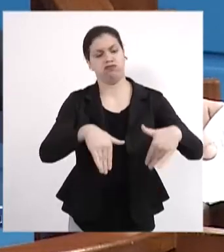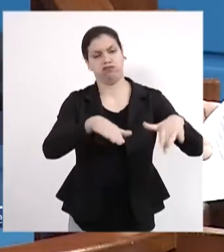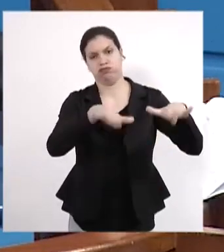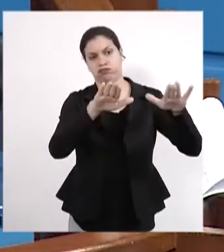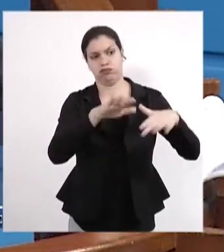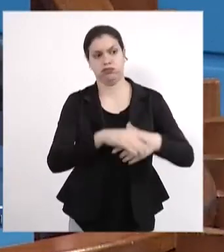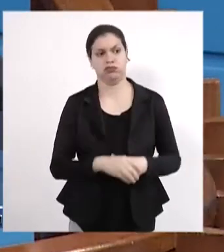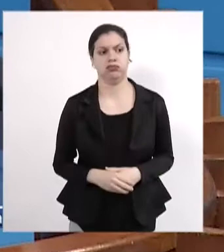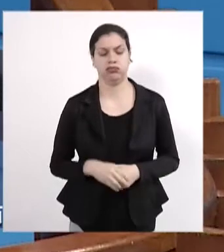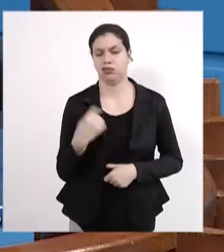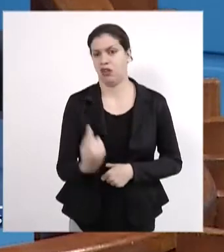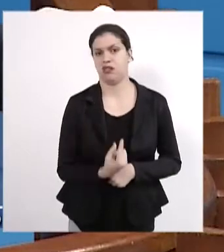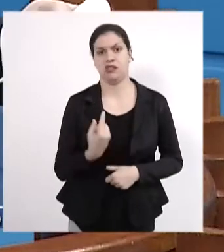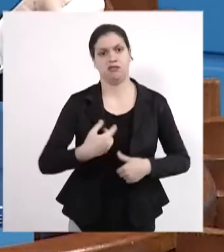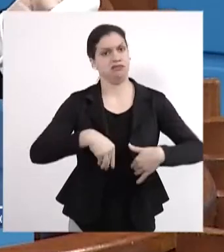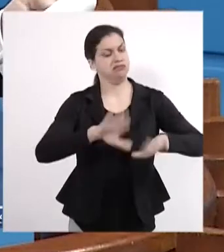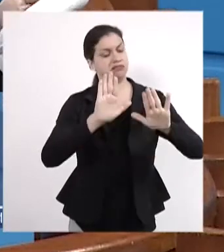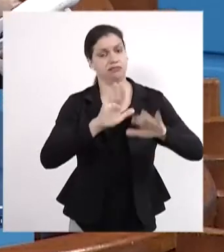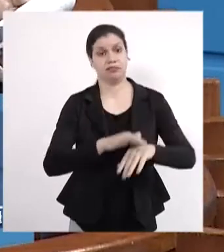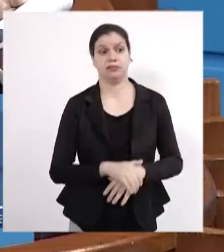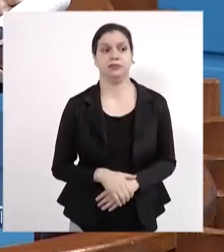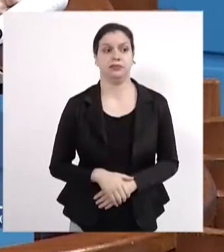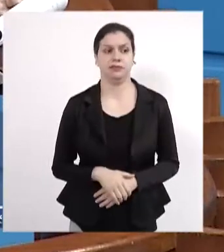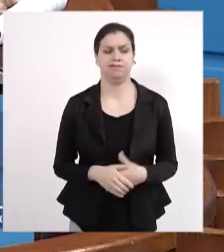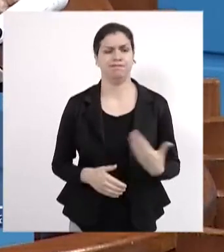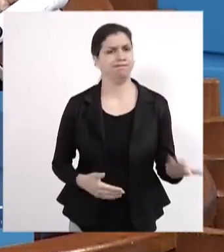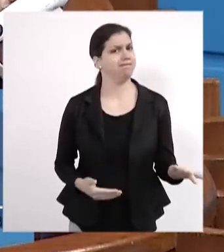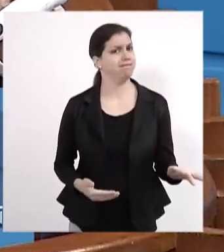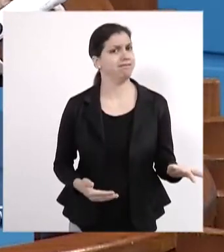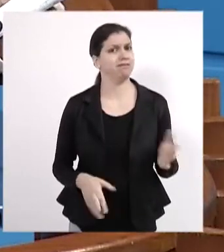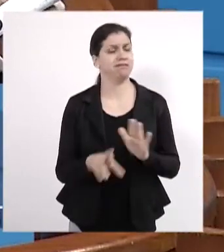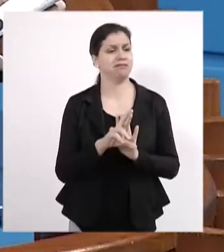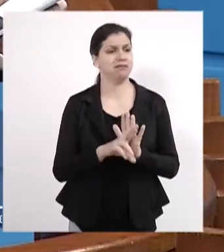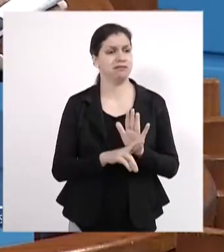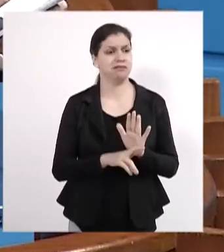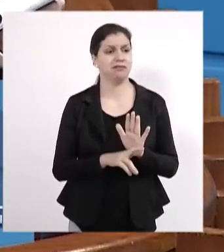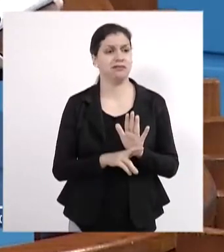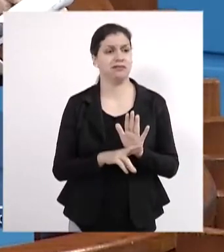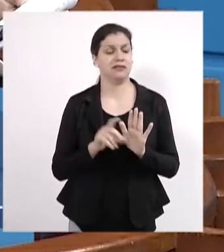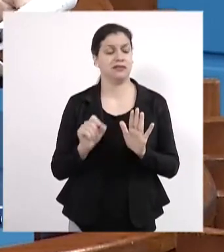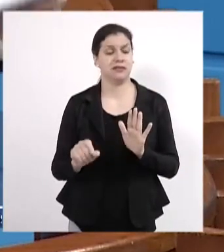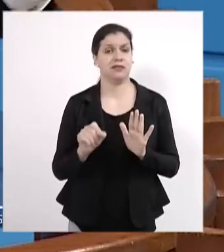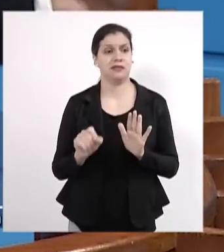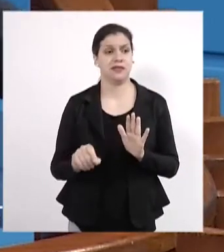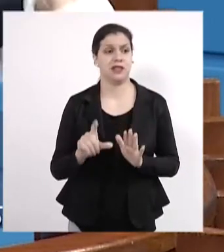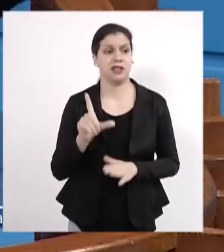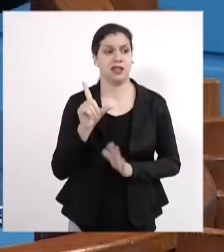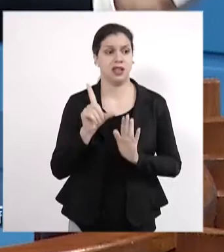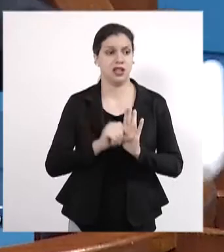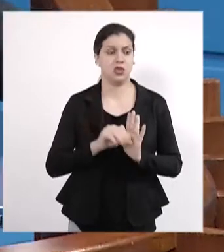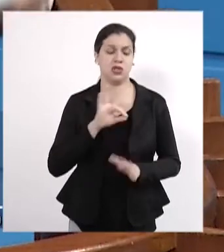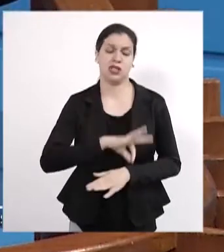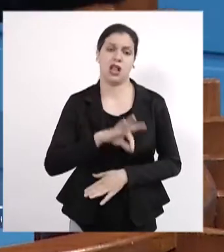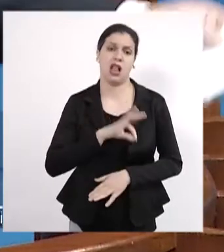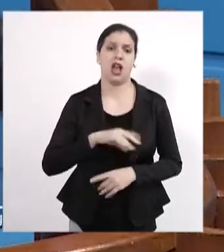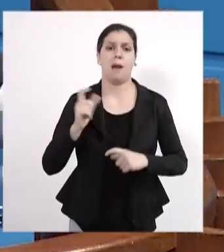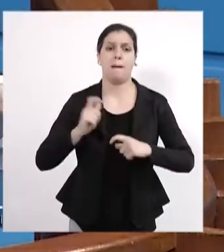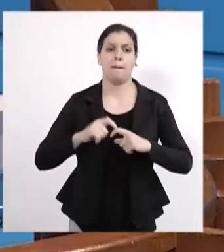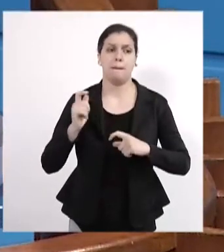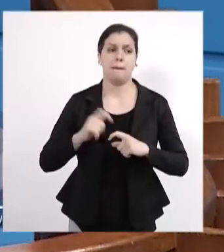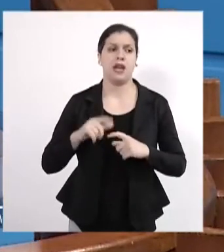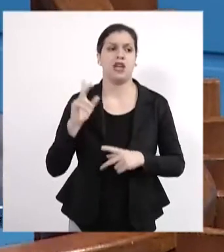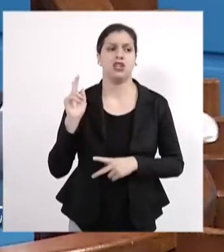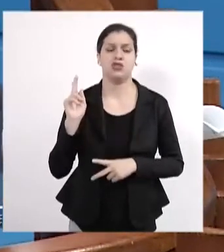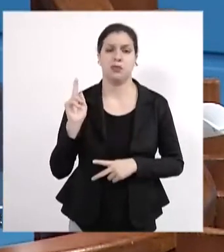por si, Deus para todos. São medidas. Reduzir salário de médico, de professor, de